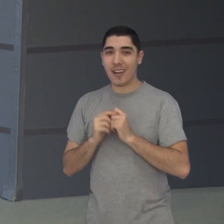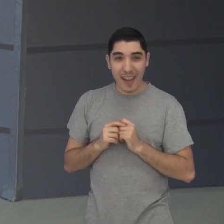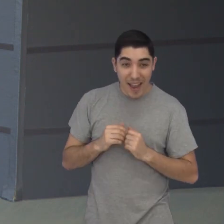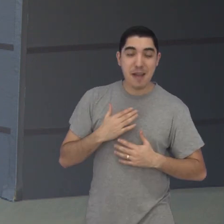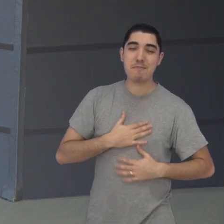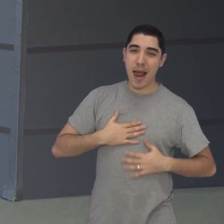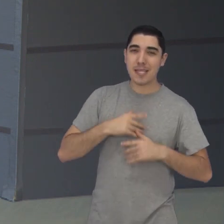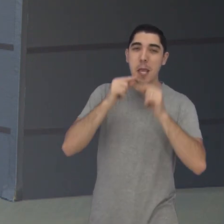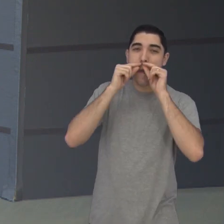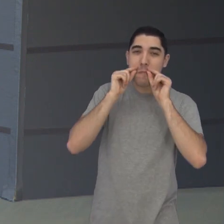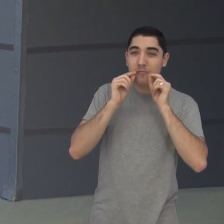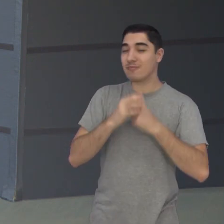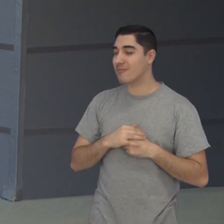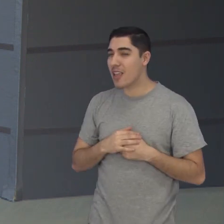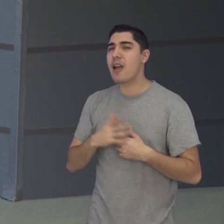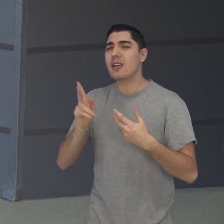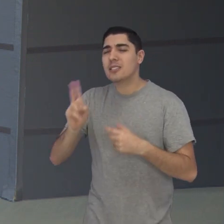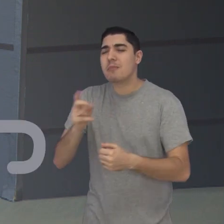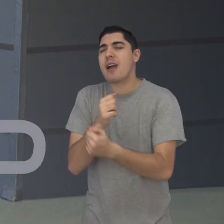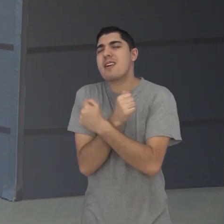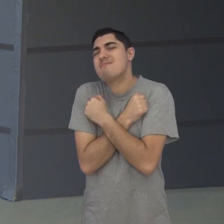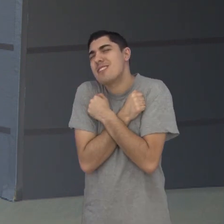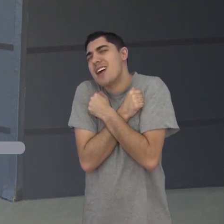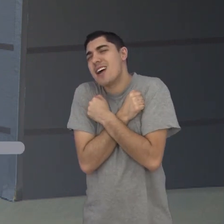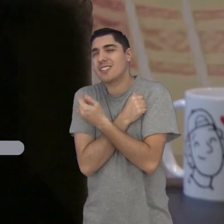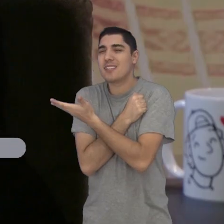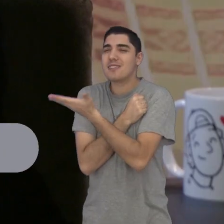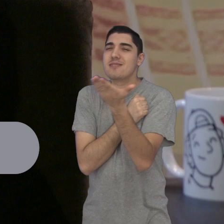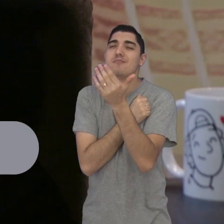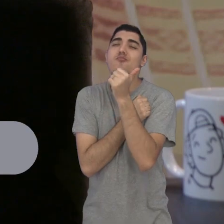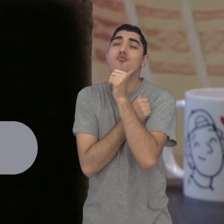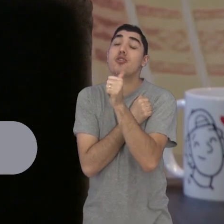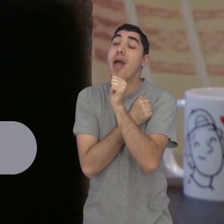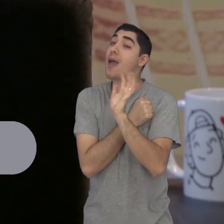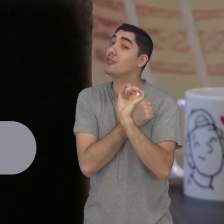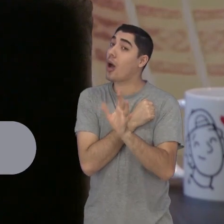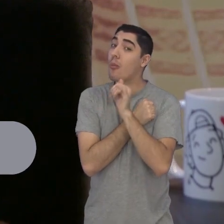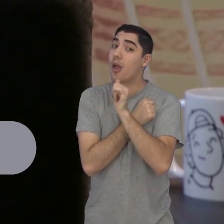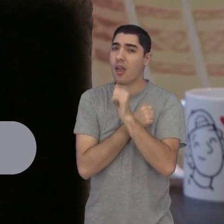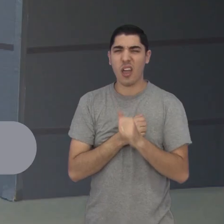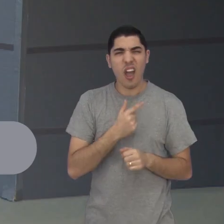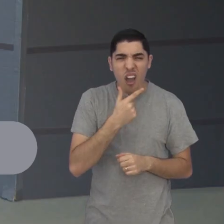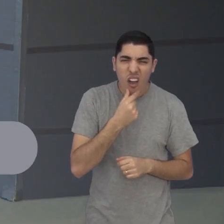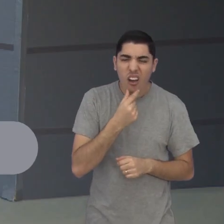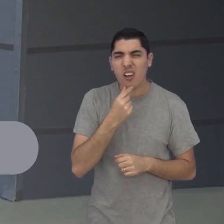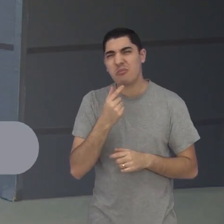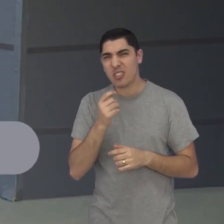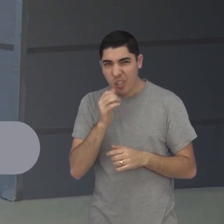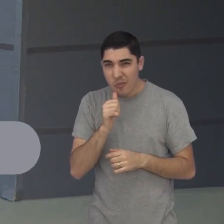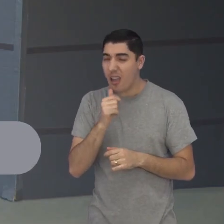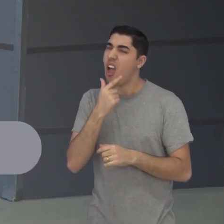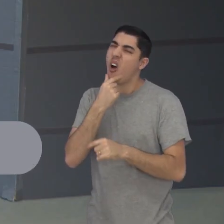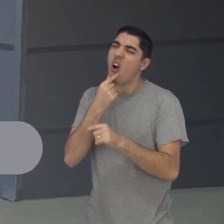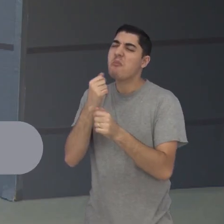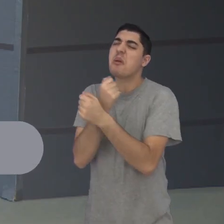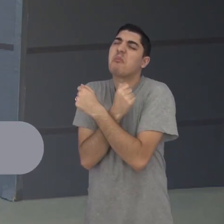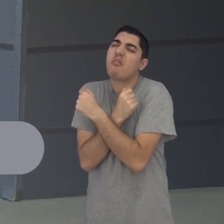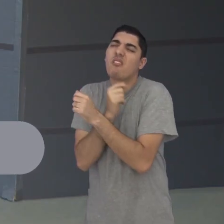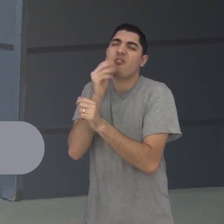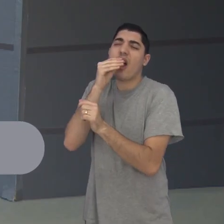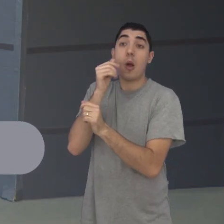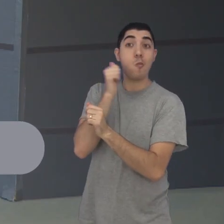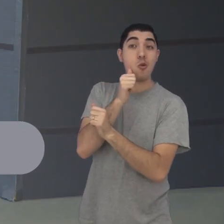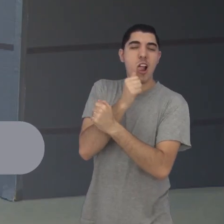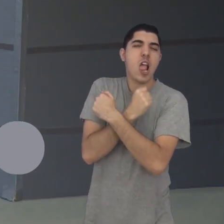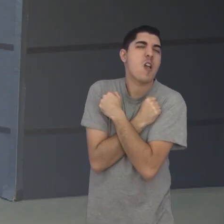Prazer, Mazzaropinho. E como sempre, um abraço bem apertado para as mulheres em casa. Para as mulheres? Para as mulheres. Para os homens também, só que para os homens mais forgadinhos.